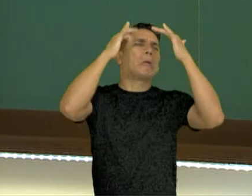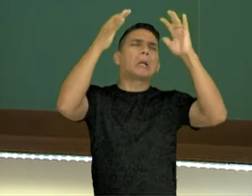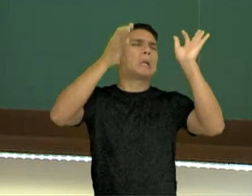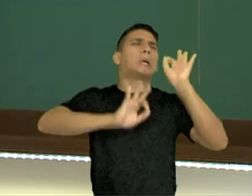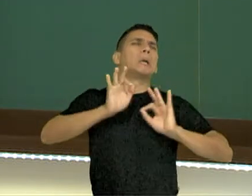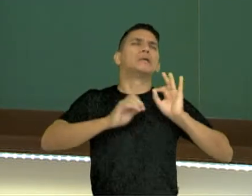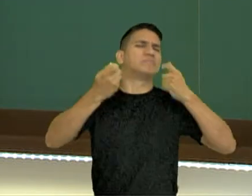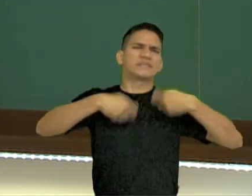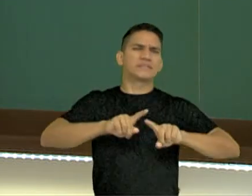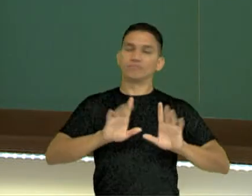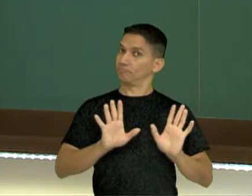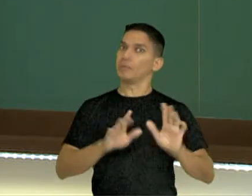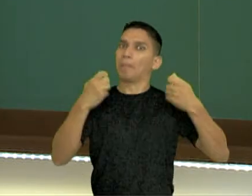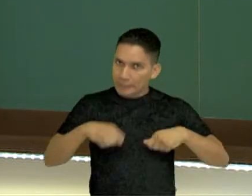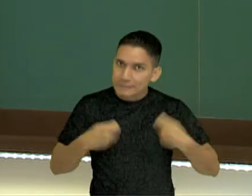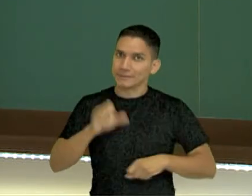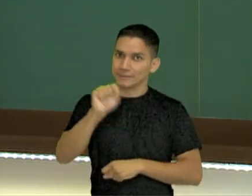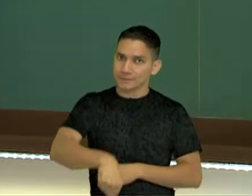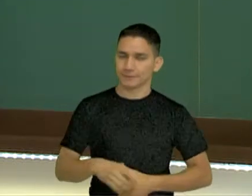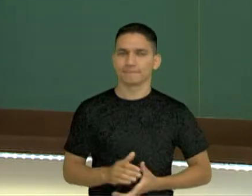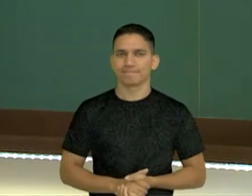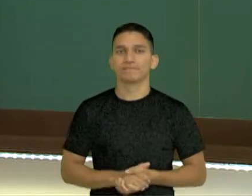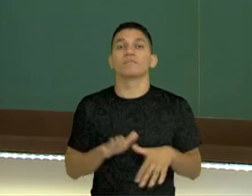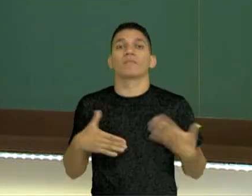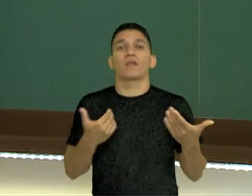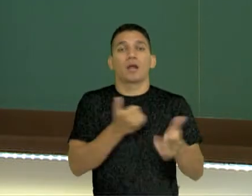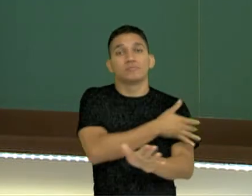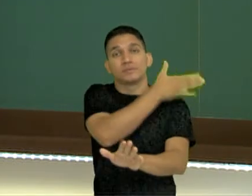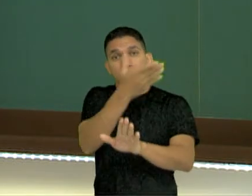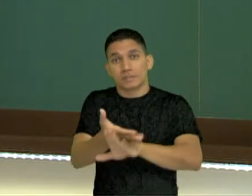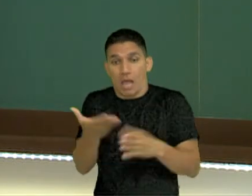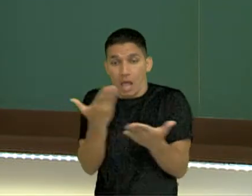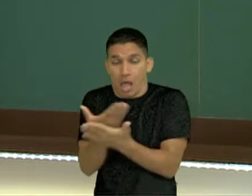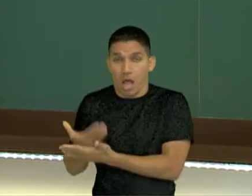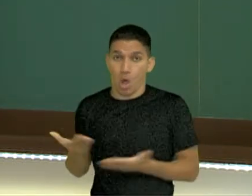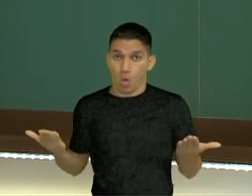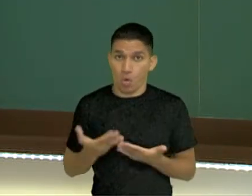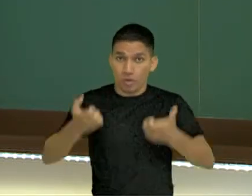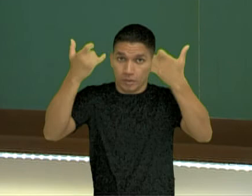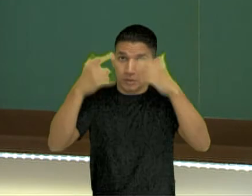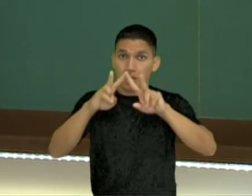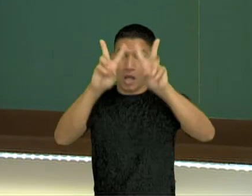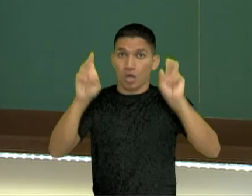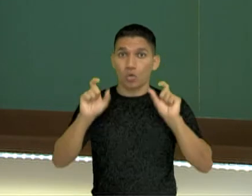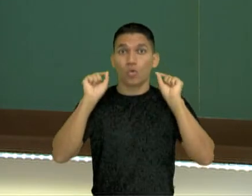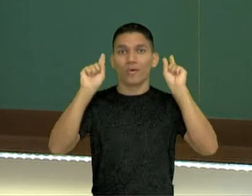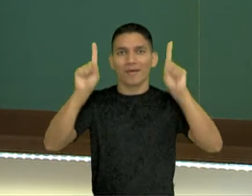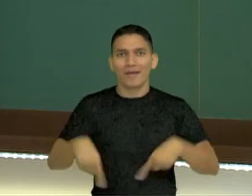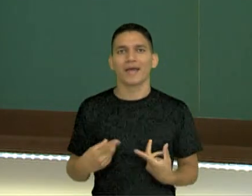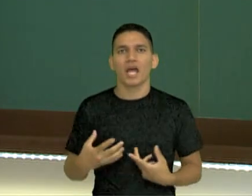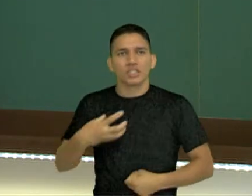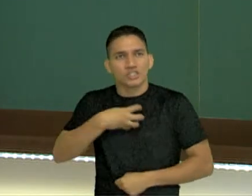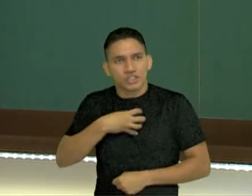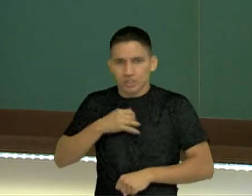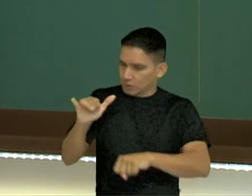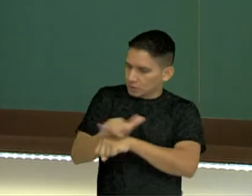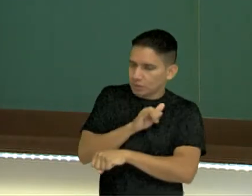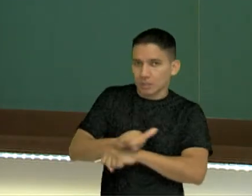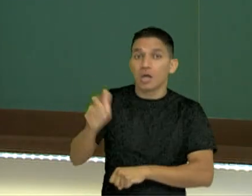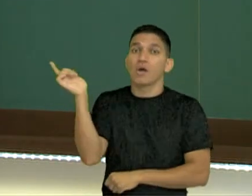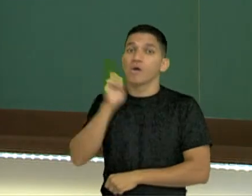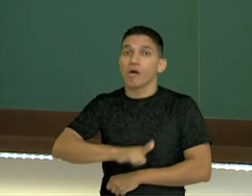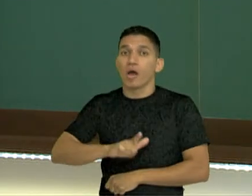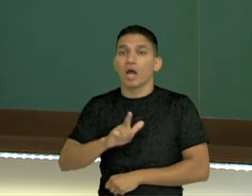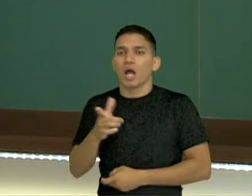respeito. Na aula de hoje, nós falamos exatamente sobre as maneiras que a gente pode